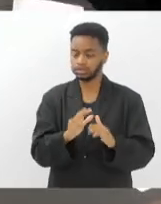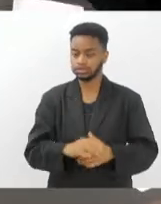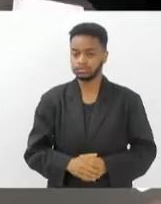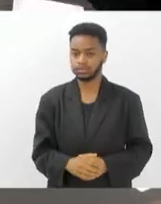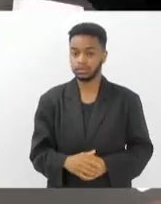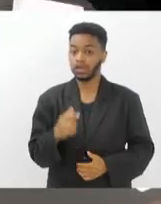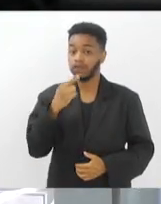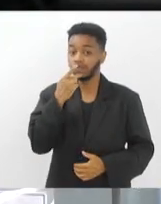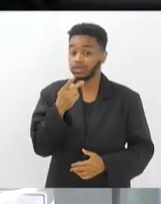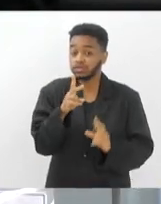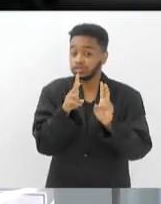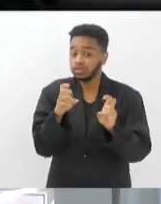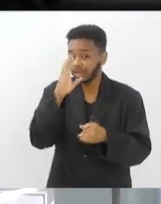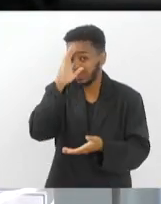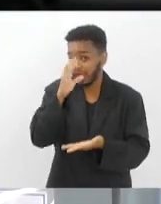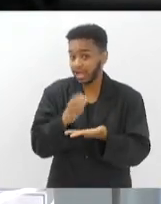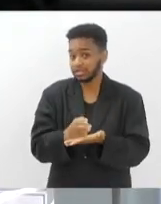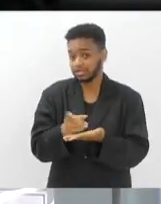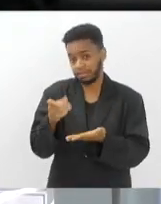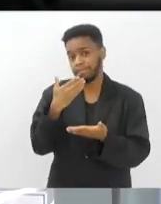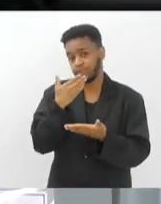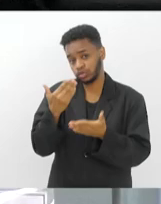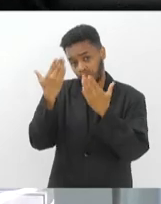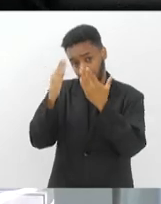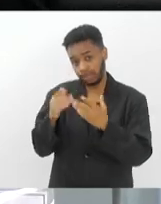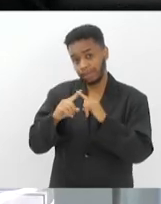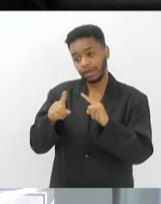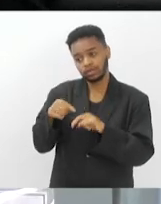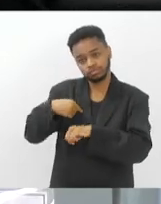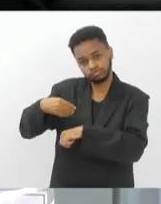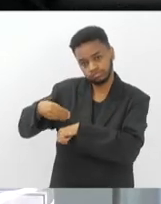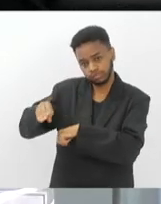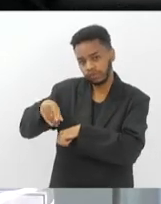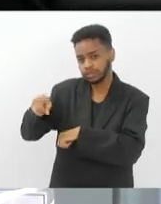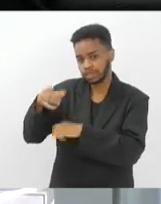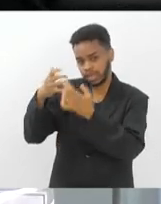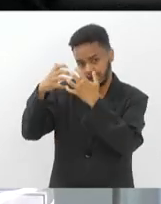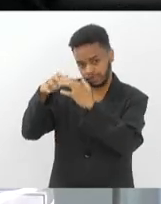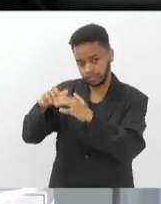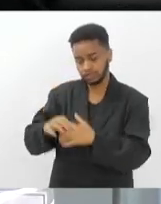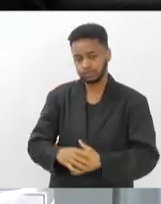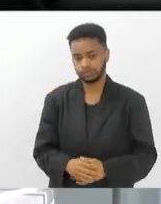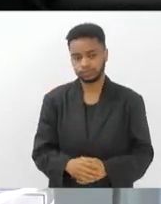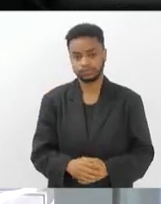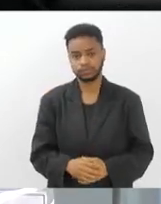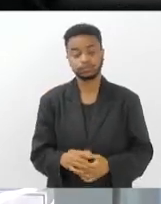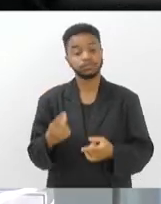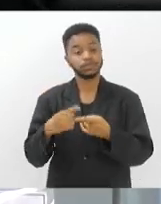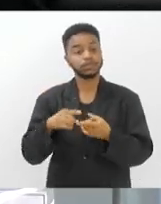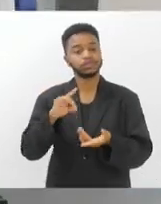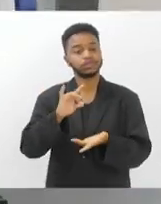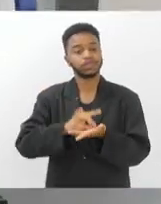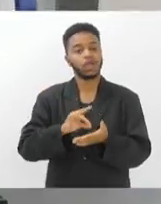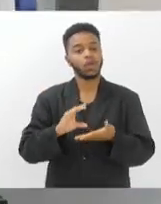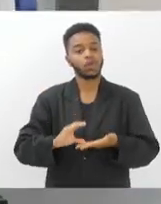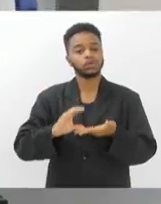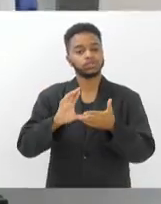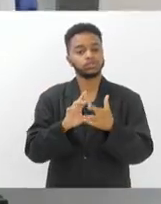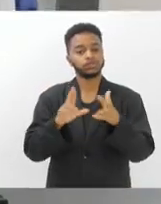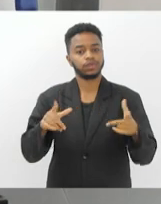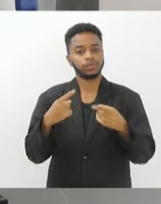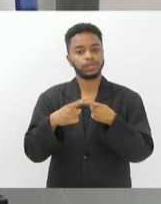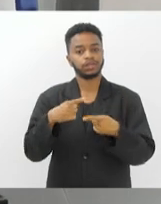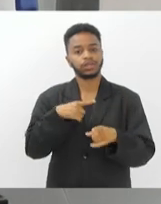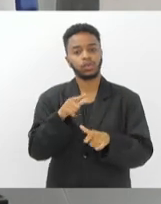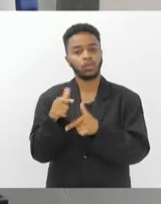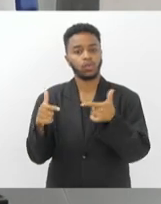falando de tese. Porque o senhor já pediu o vídeo, só que só precisou refletir. Na verdade, deputado Mink, esse conselho ele é atípico. Existem